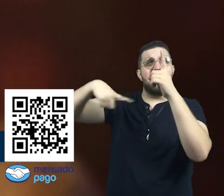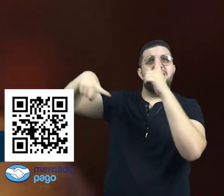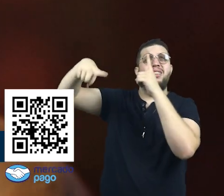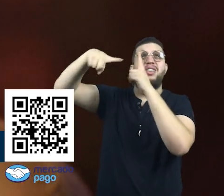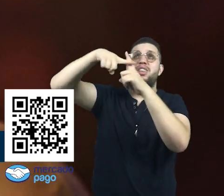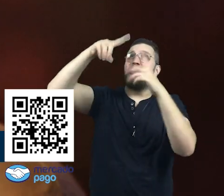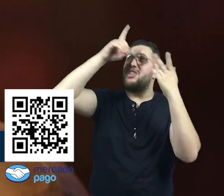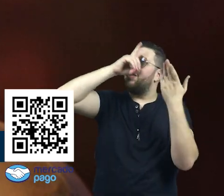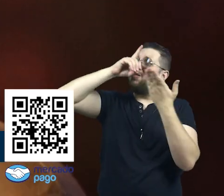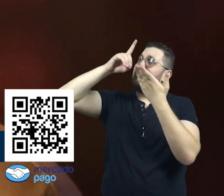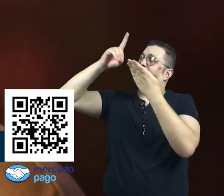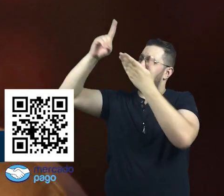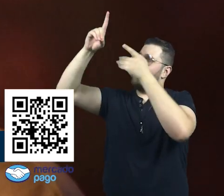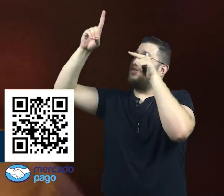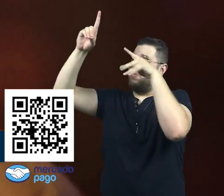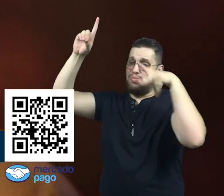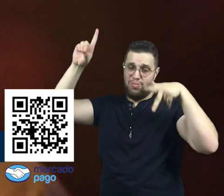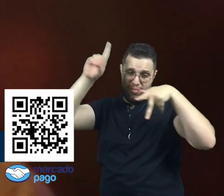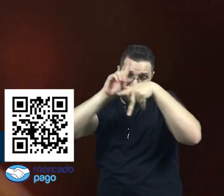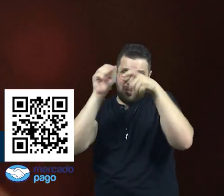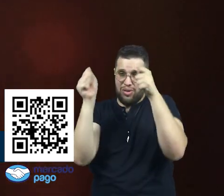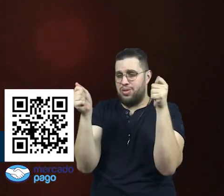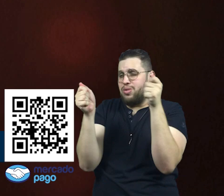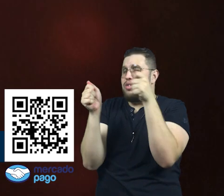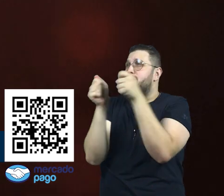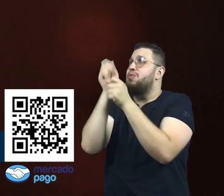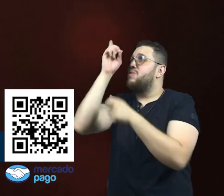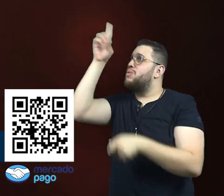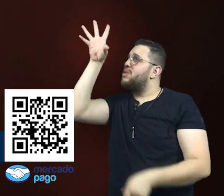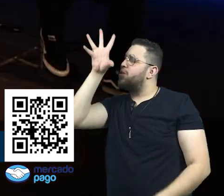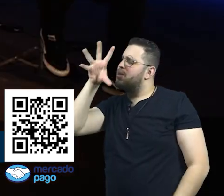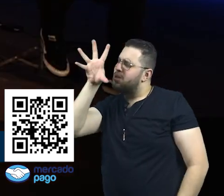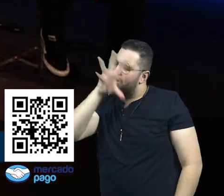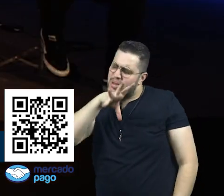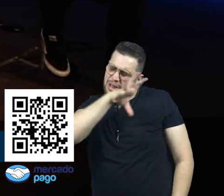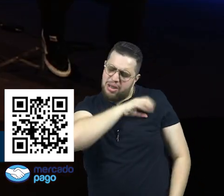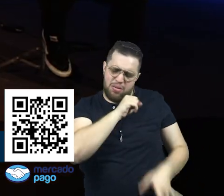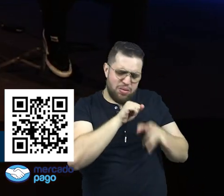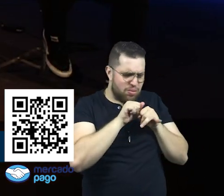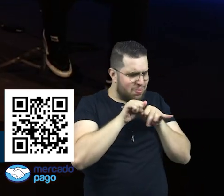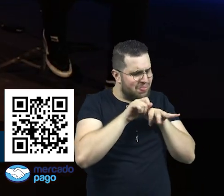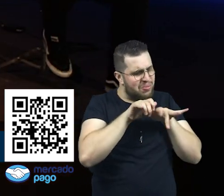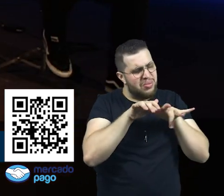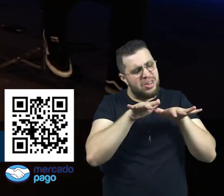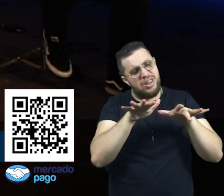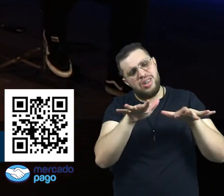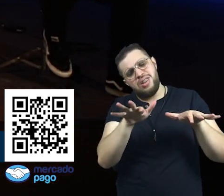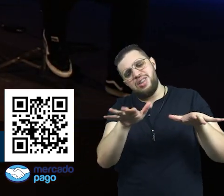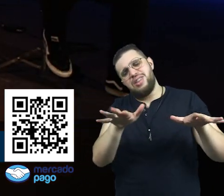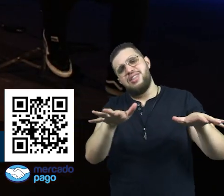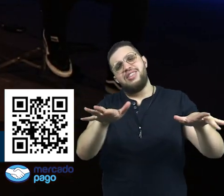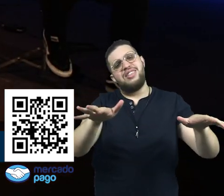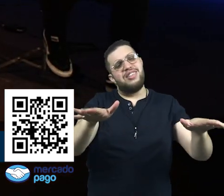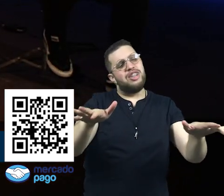viver na casa de Deus, onde flui o